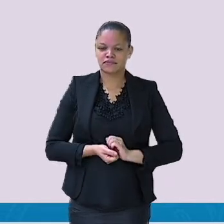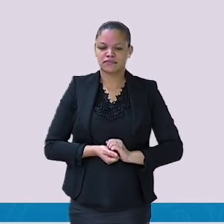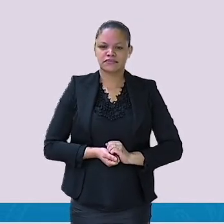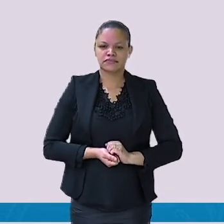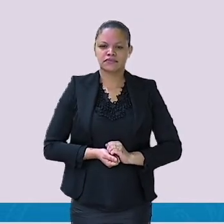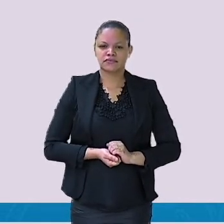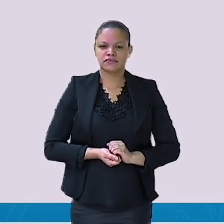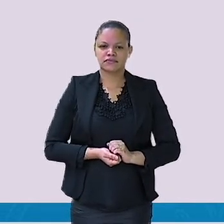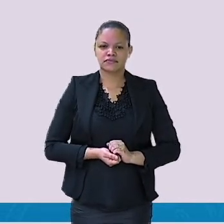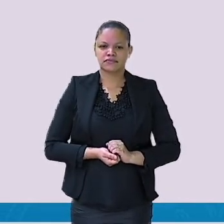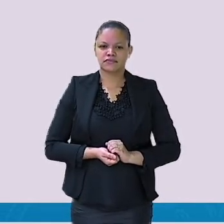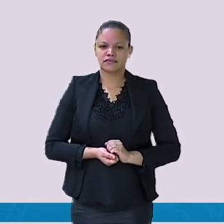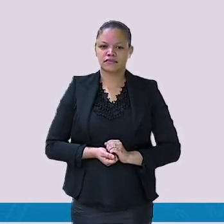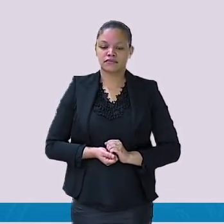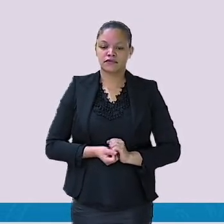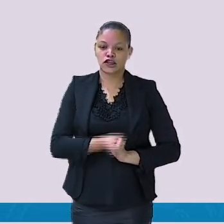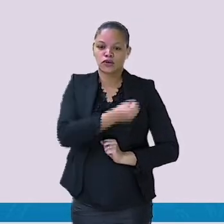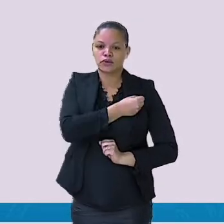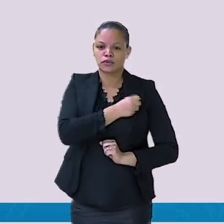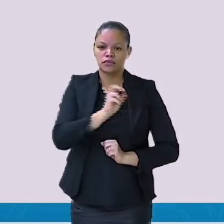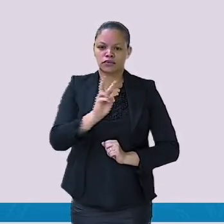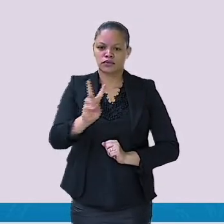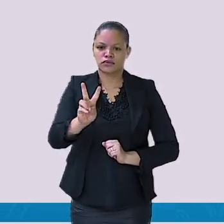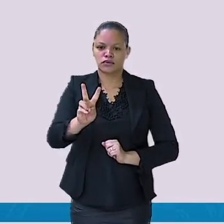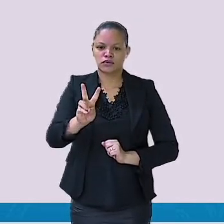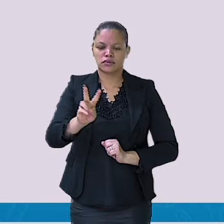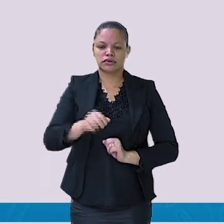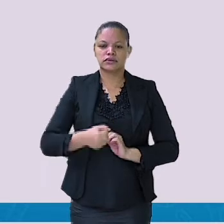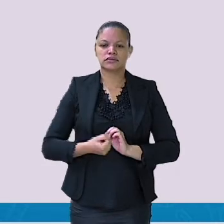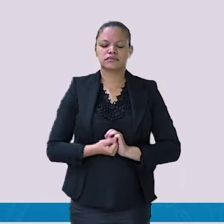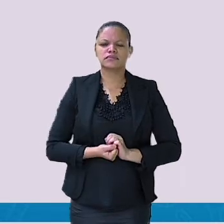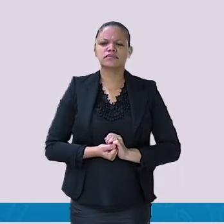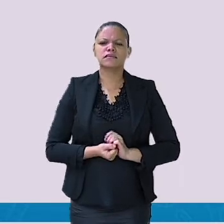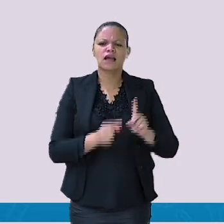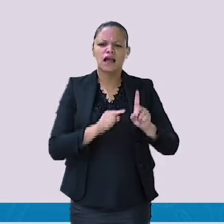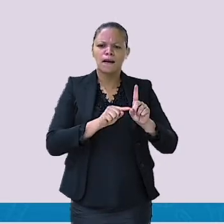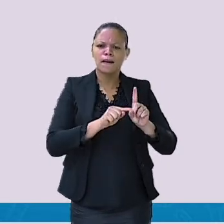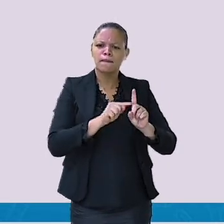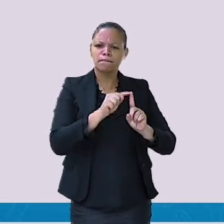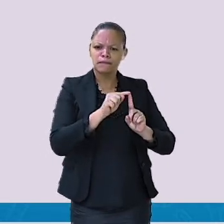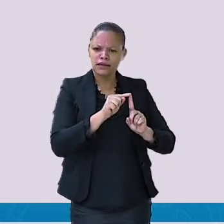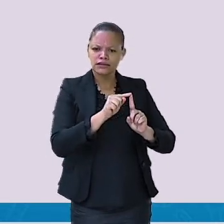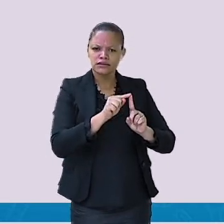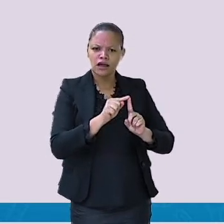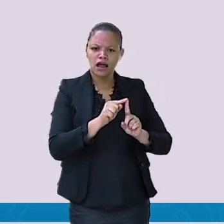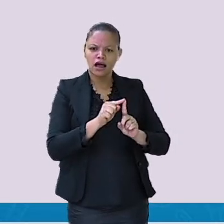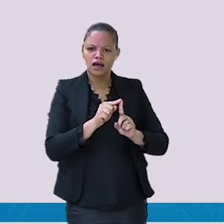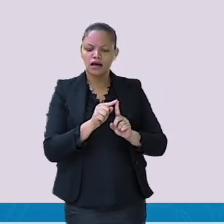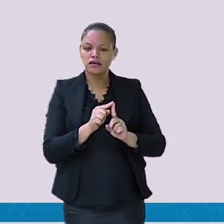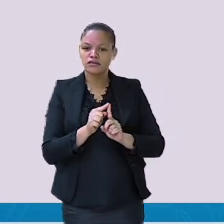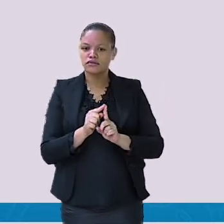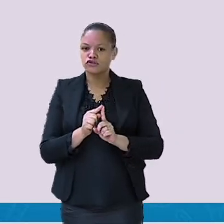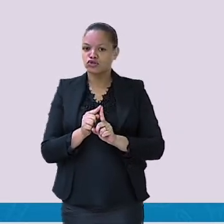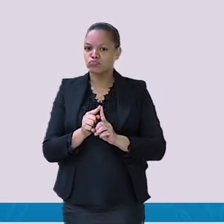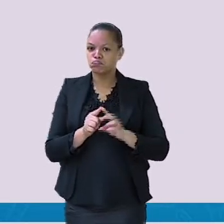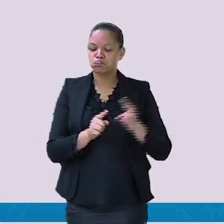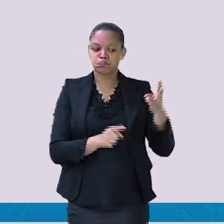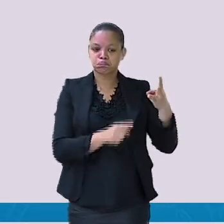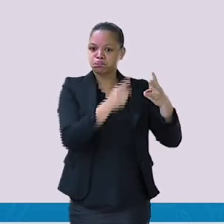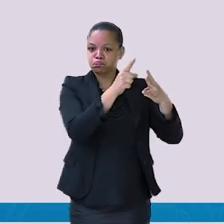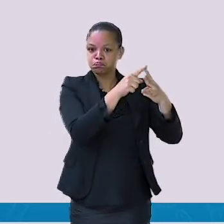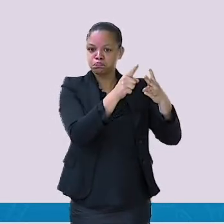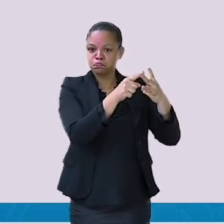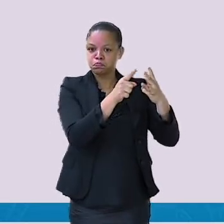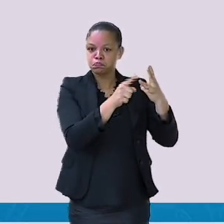Ok? Escreva a capacidade de cada recipiente representado a seguir